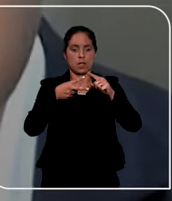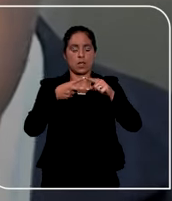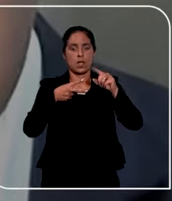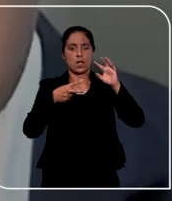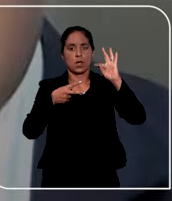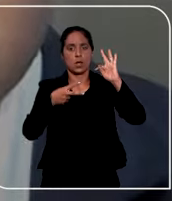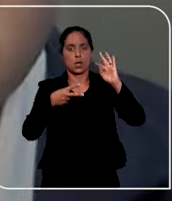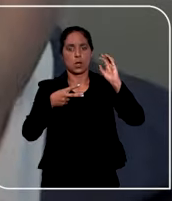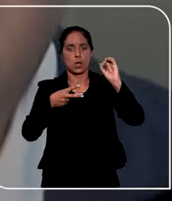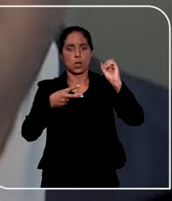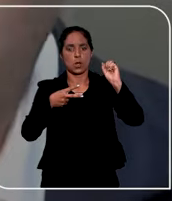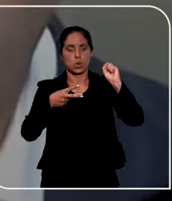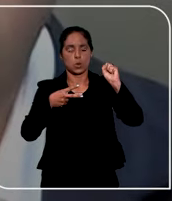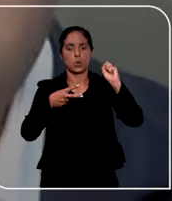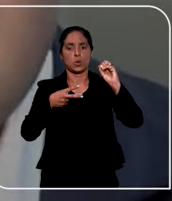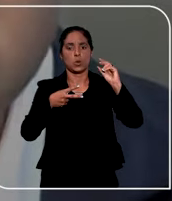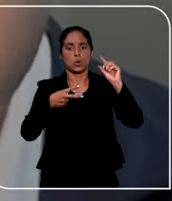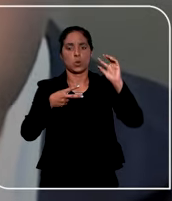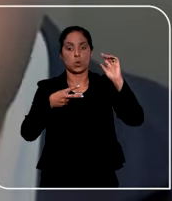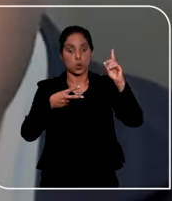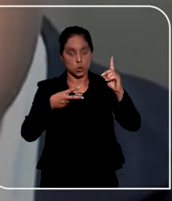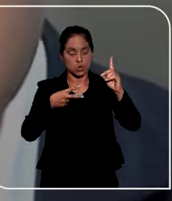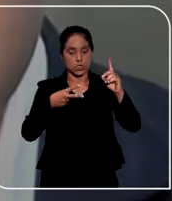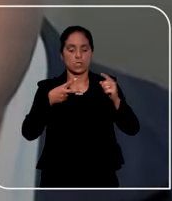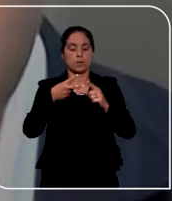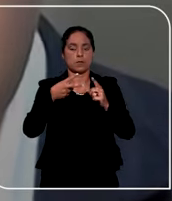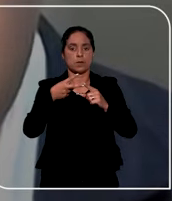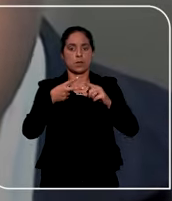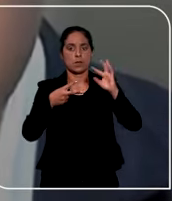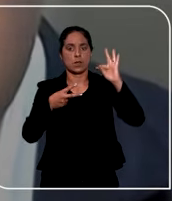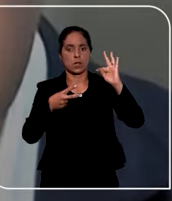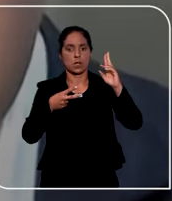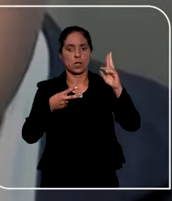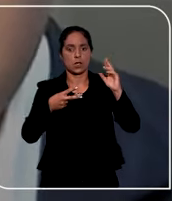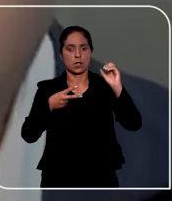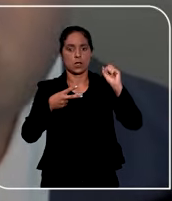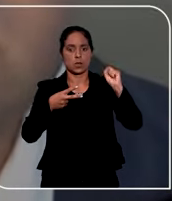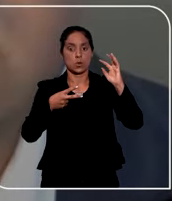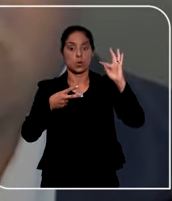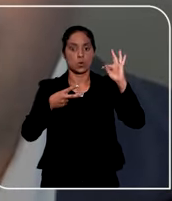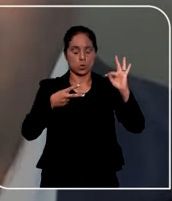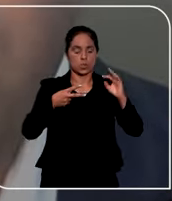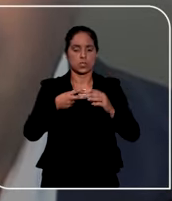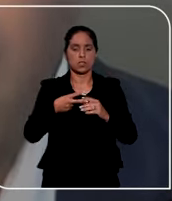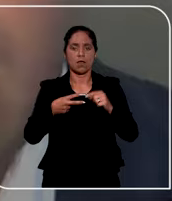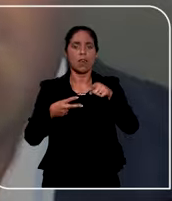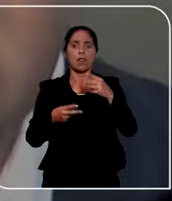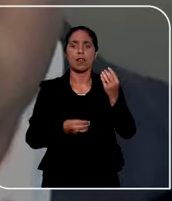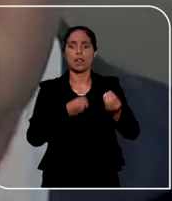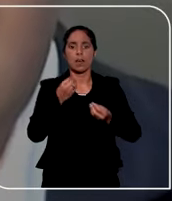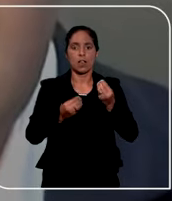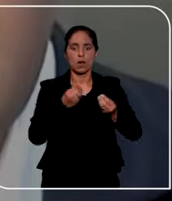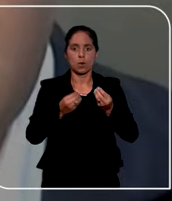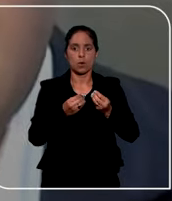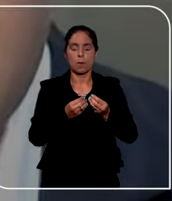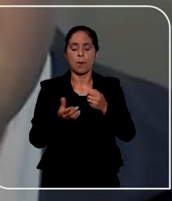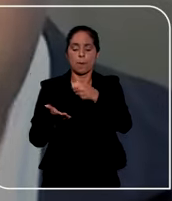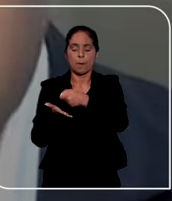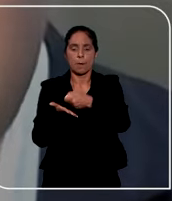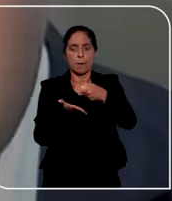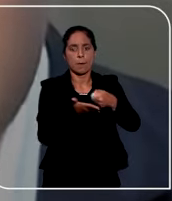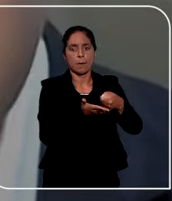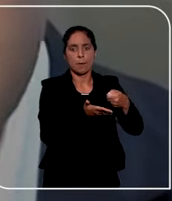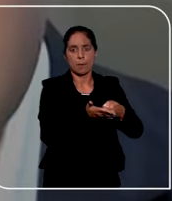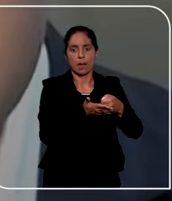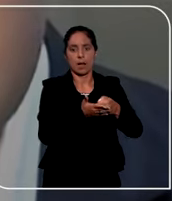Tust que são cobranças feitas na energia elétrica e que muitas vezes compõe a guia